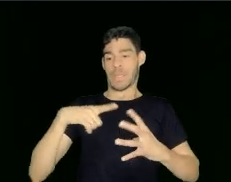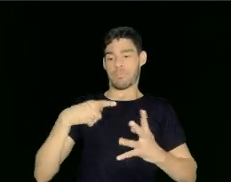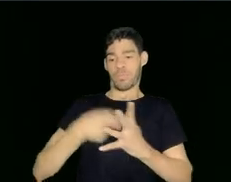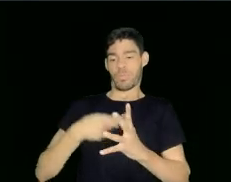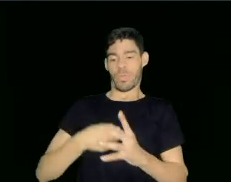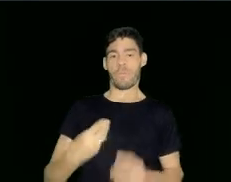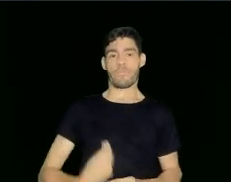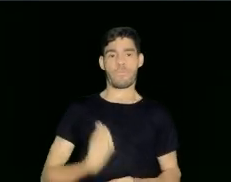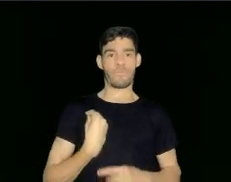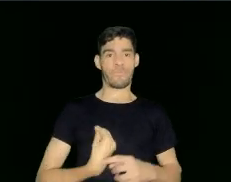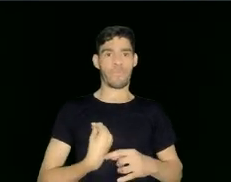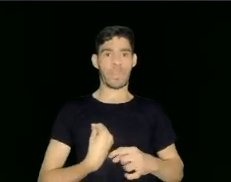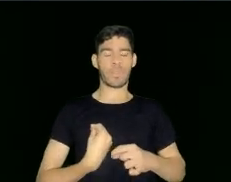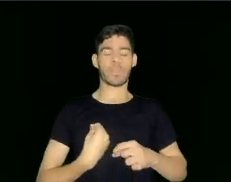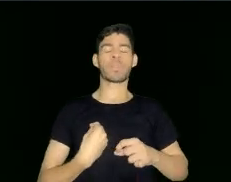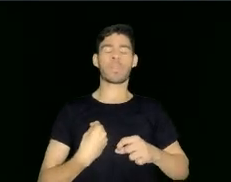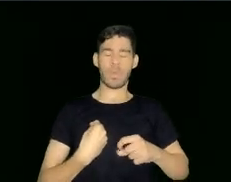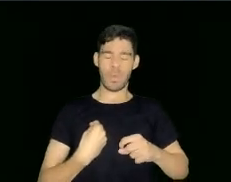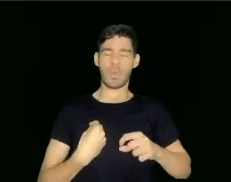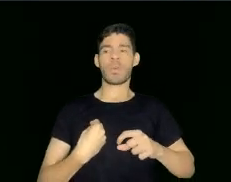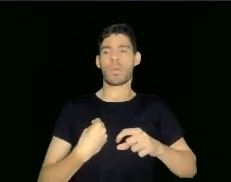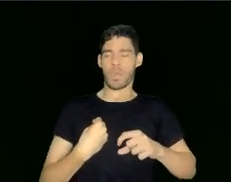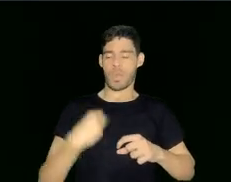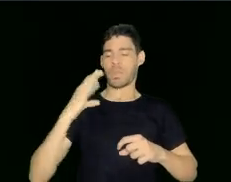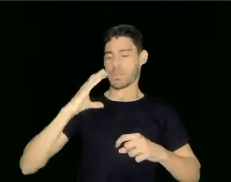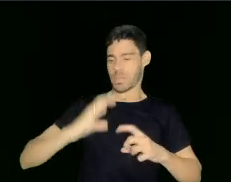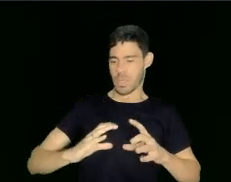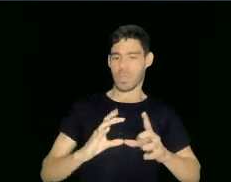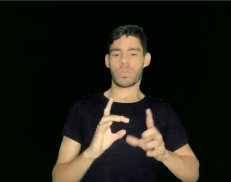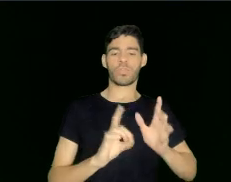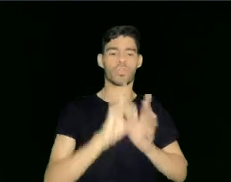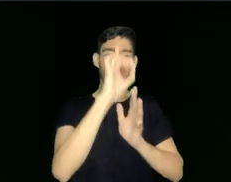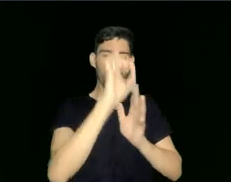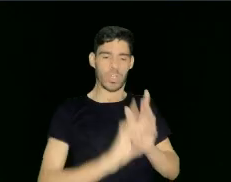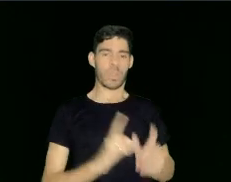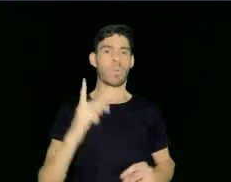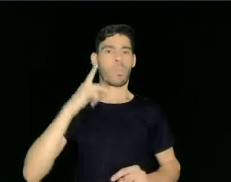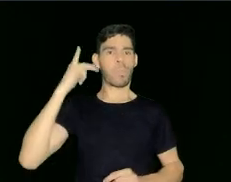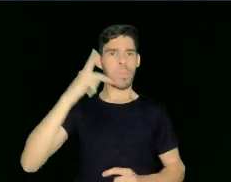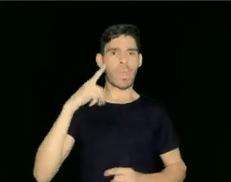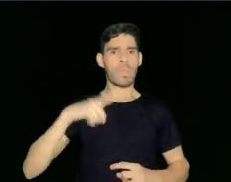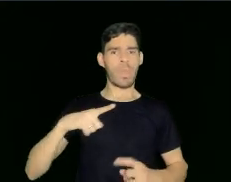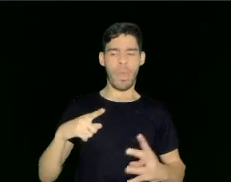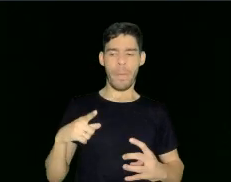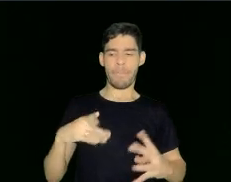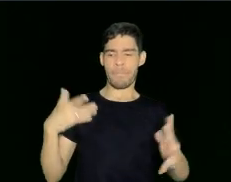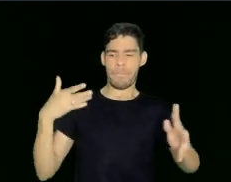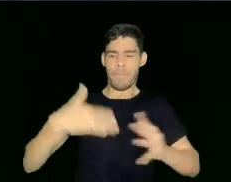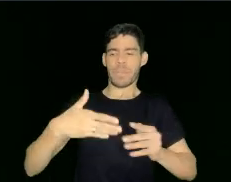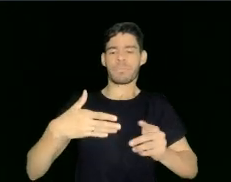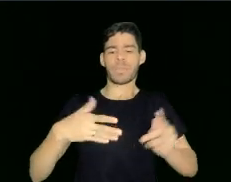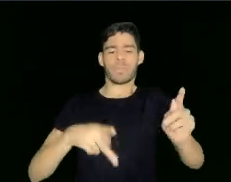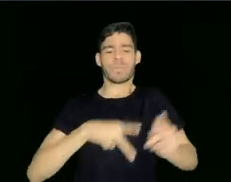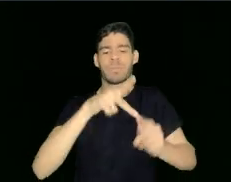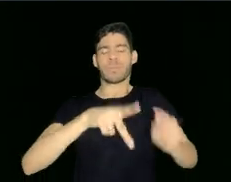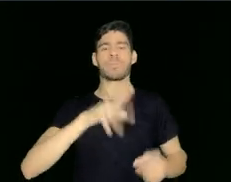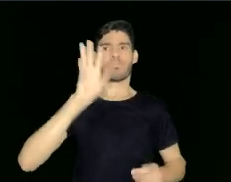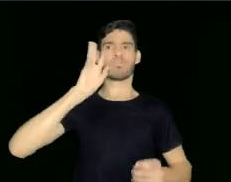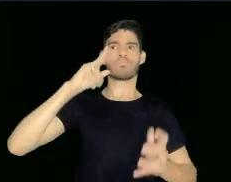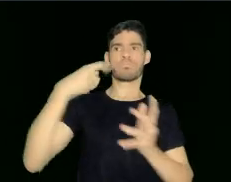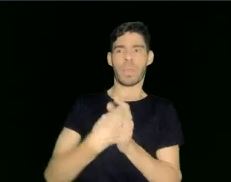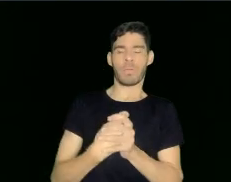a democracia requer a existência e o exercício da cidadania, ou seja, dos direitos políticos, e requer